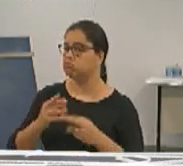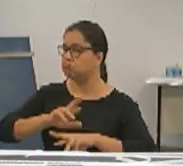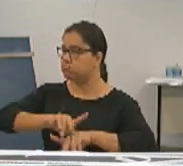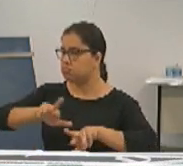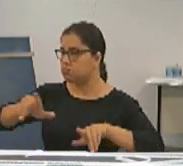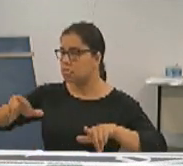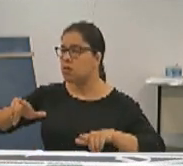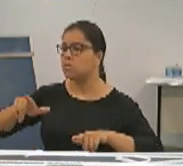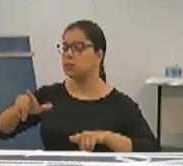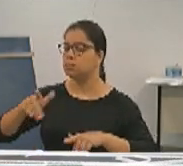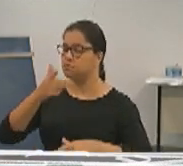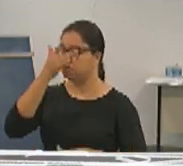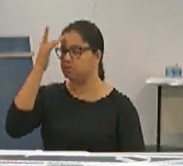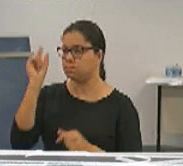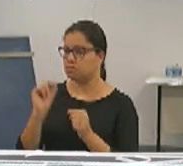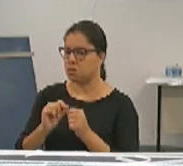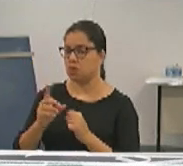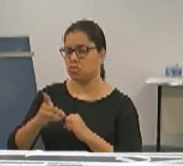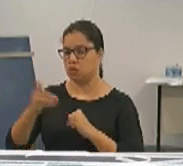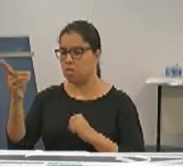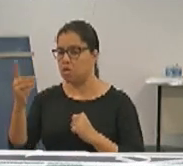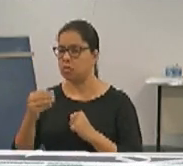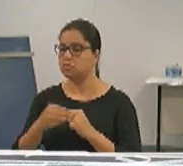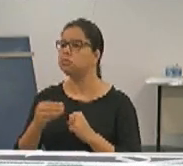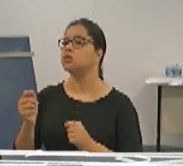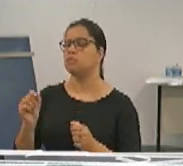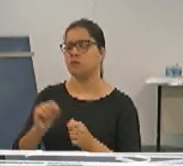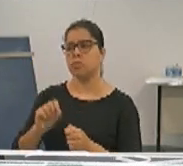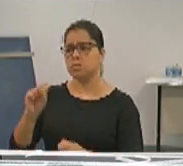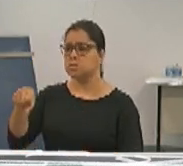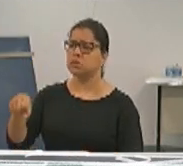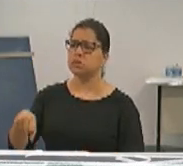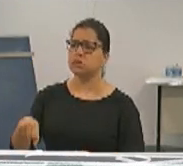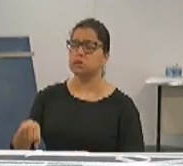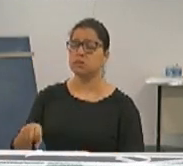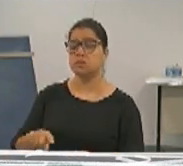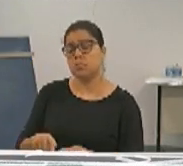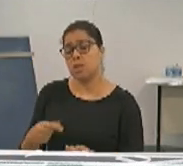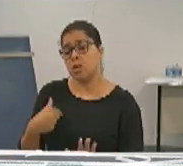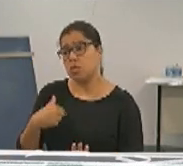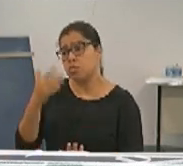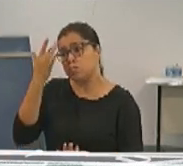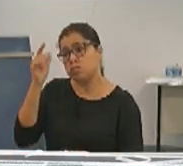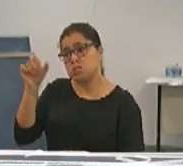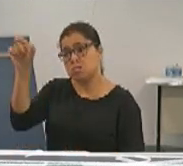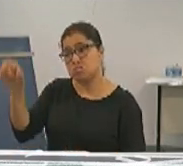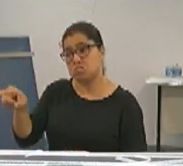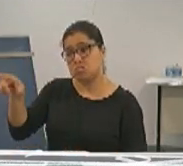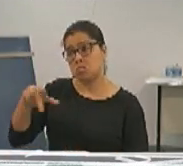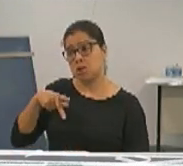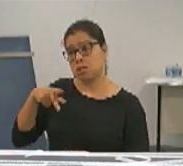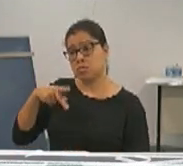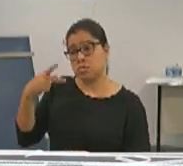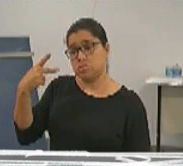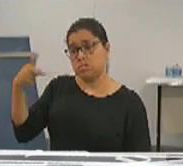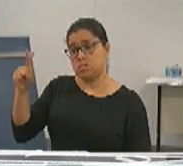doutorado, isso foram. Pode ser que, eu não sei do seu caso específico, de algum caso específico, mas